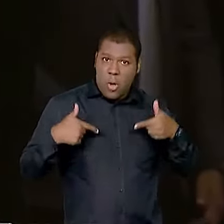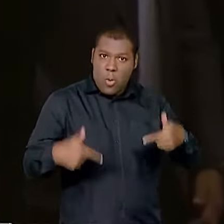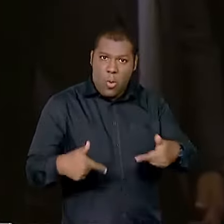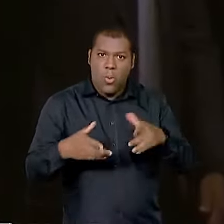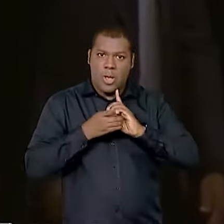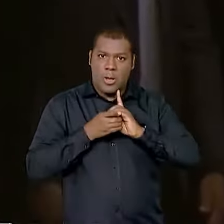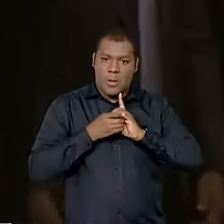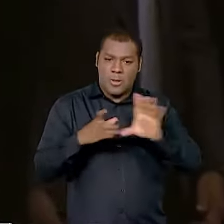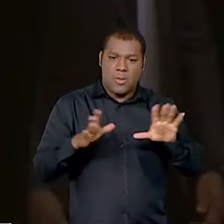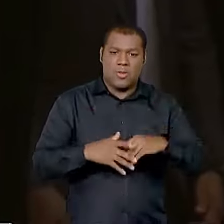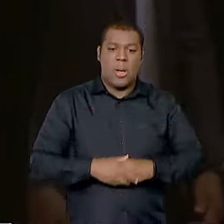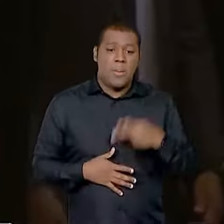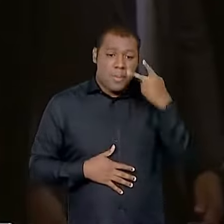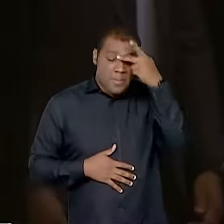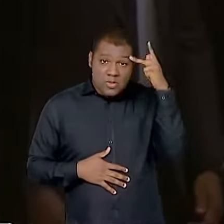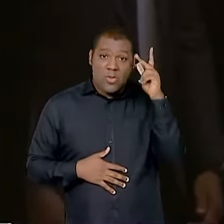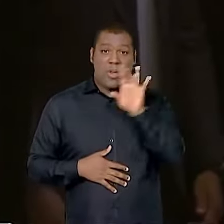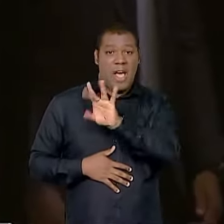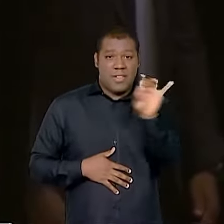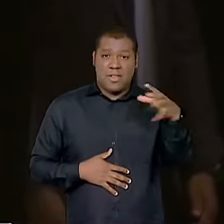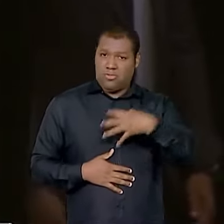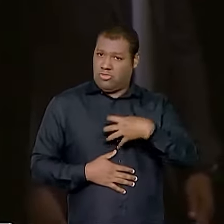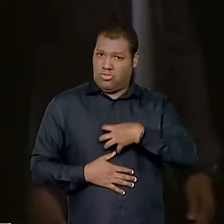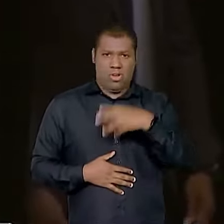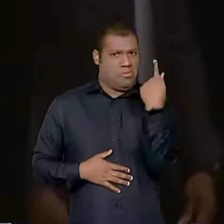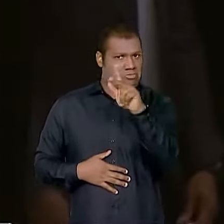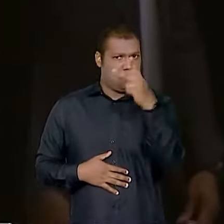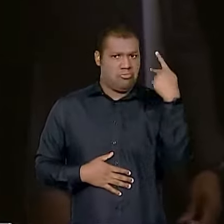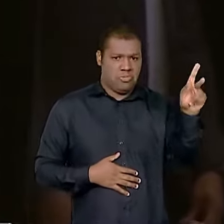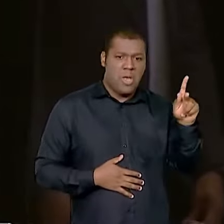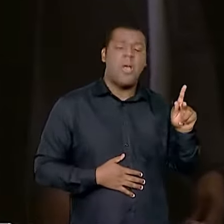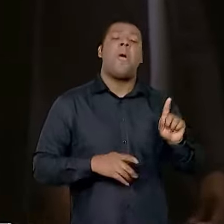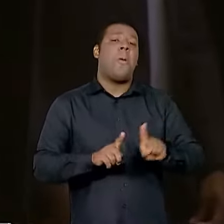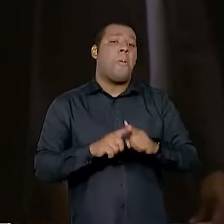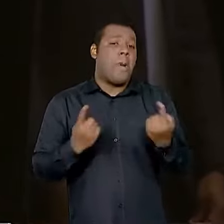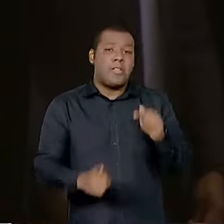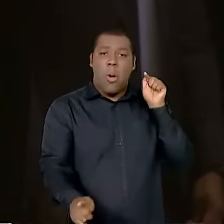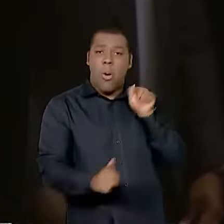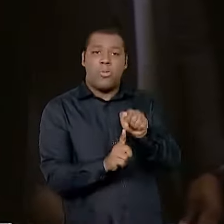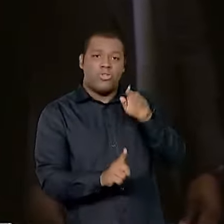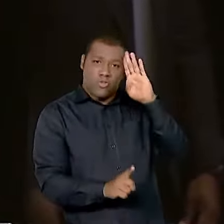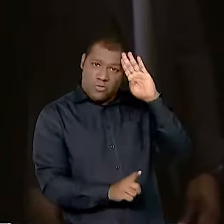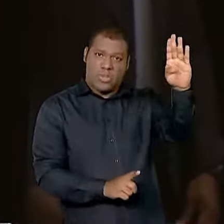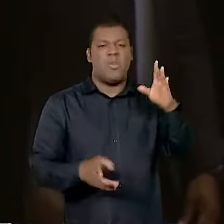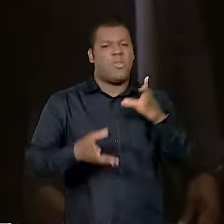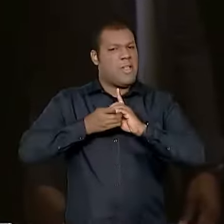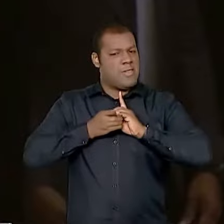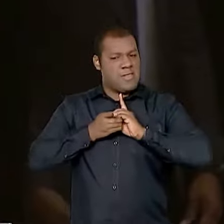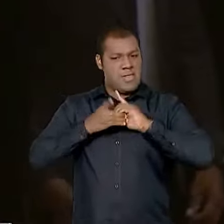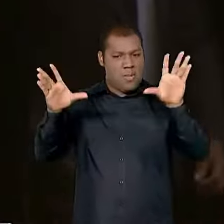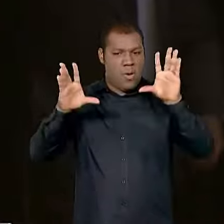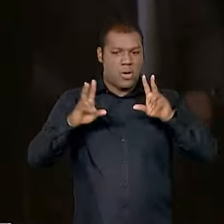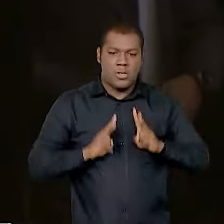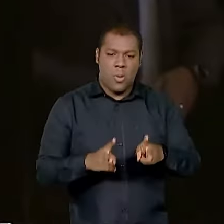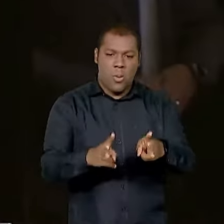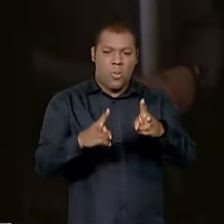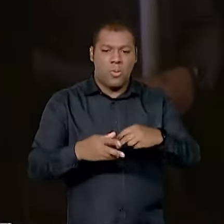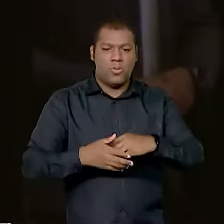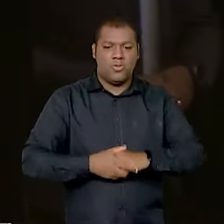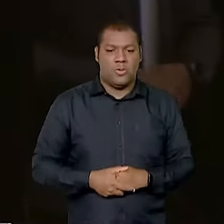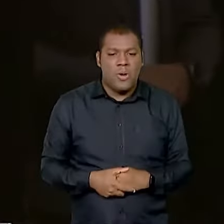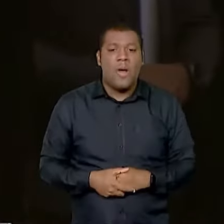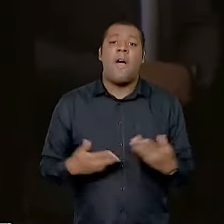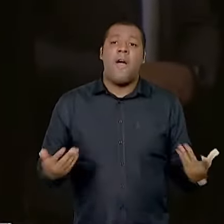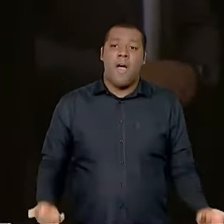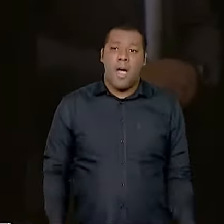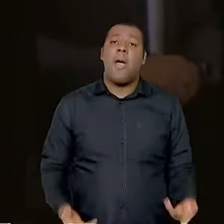seu modo, cada qual com o seu caminho, mas com um fim último e principal de fazer preservar a democracia, que é o regime pelo qual nós